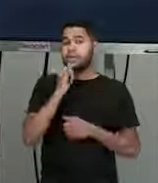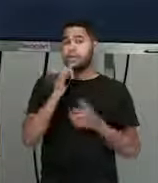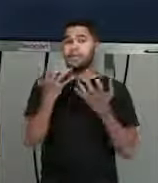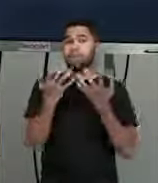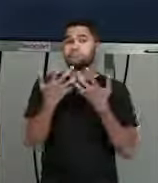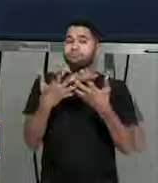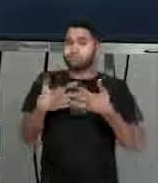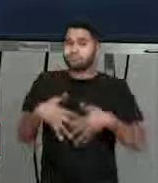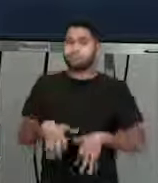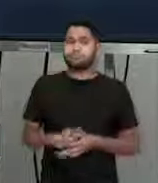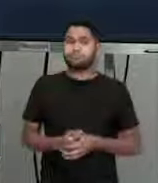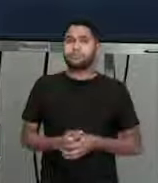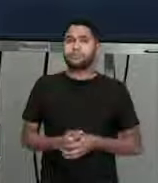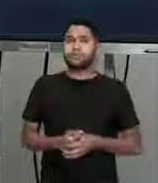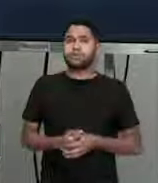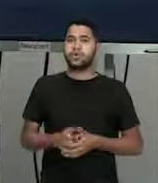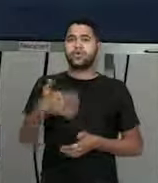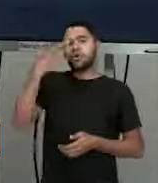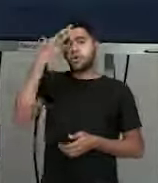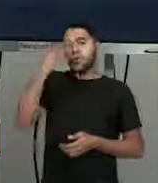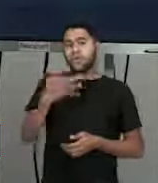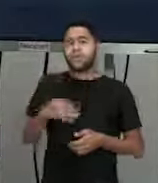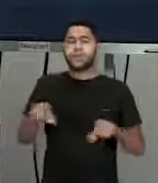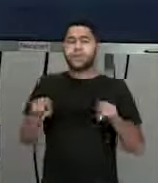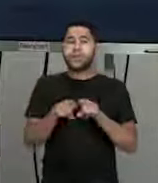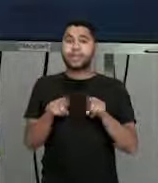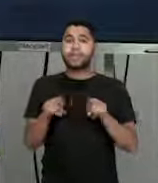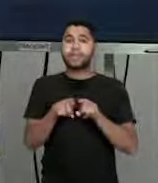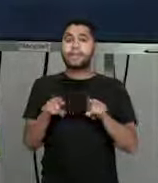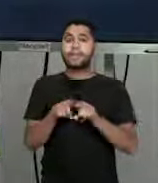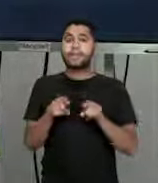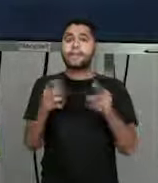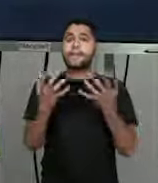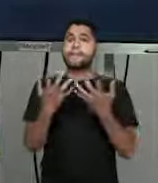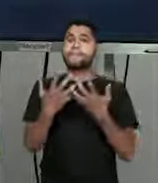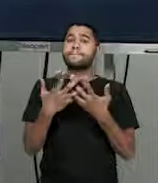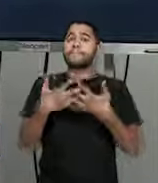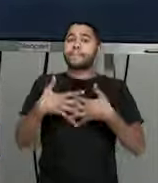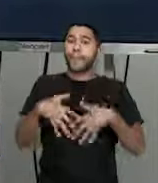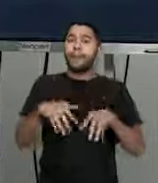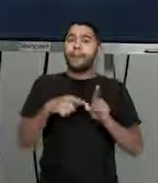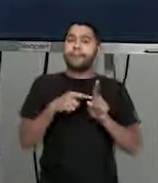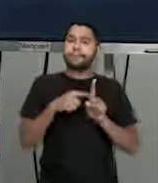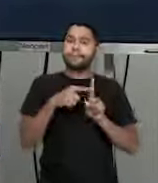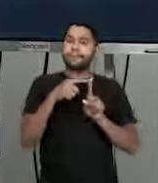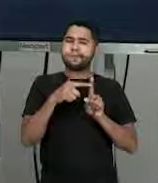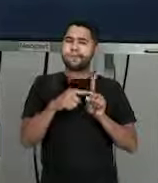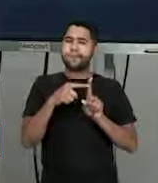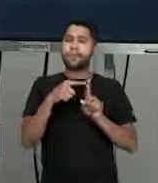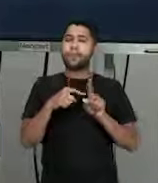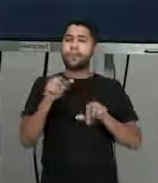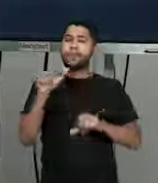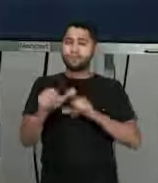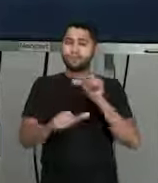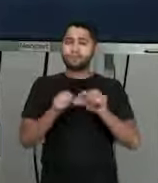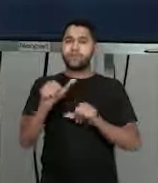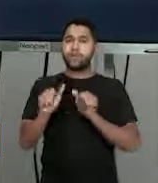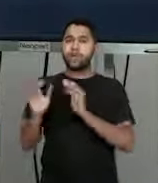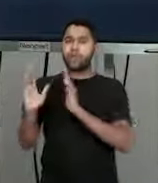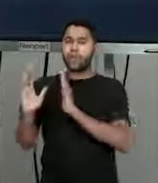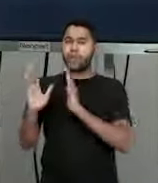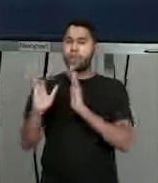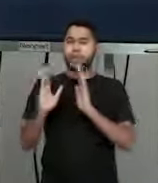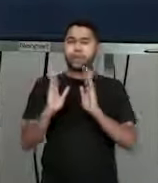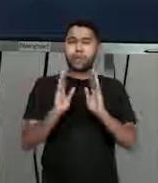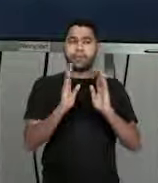mecânica. Vamos compreender também que as máquinas térmicas operam em ciclos e